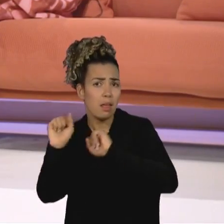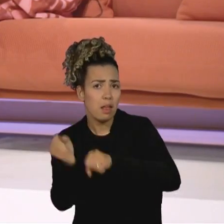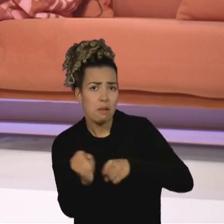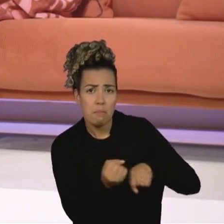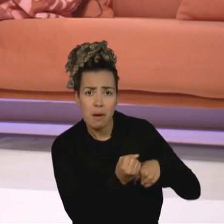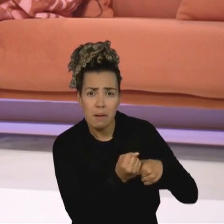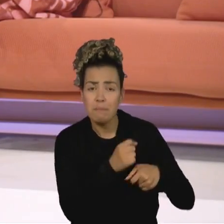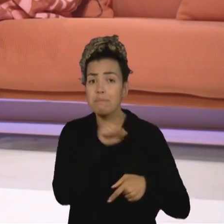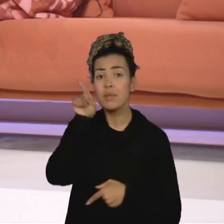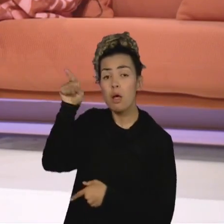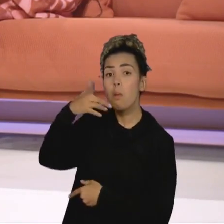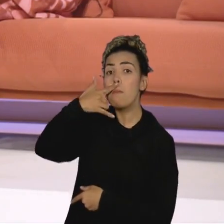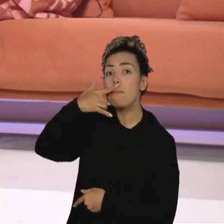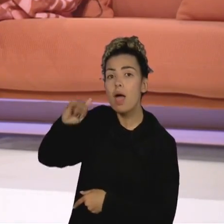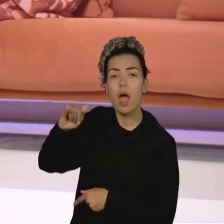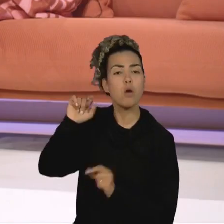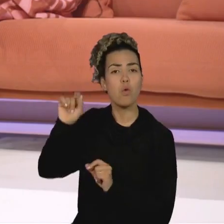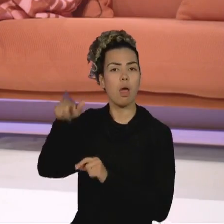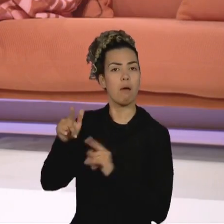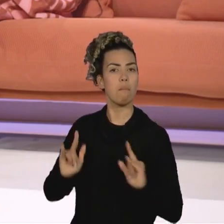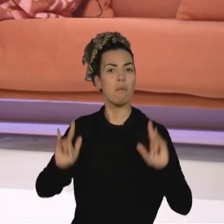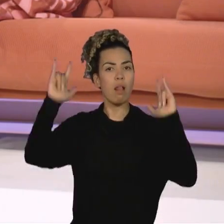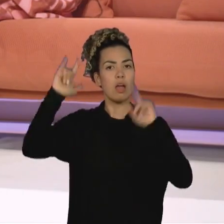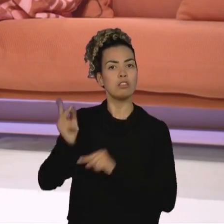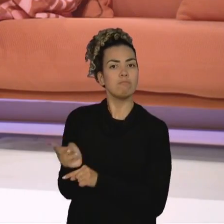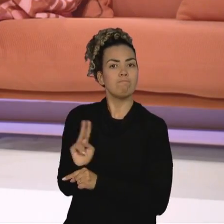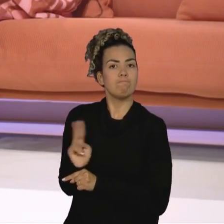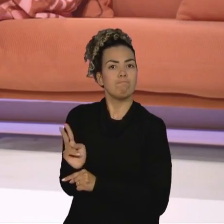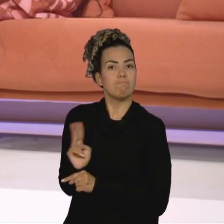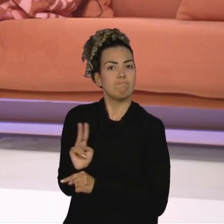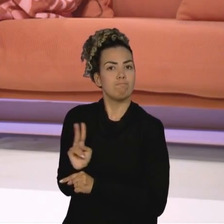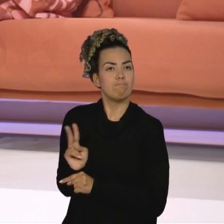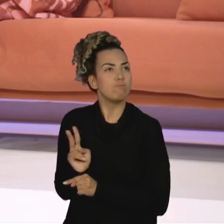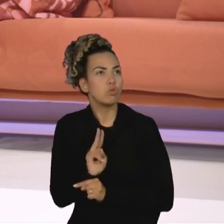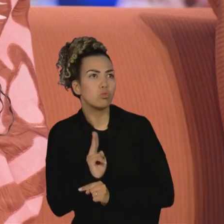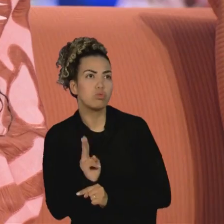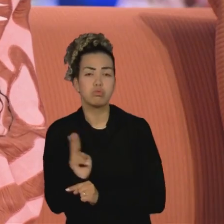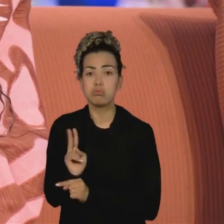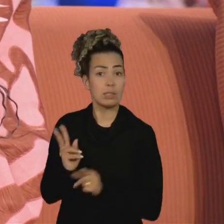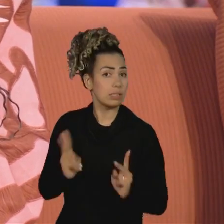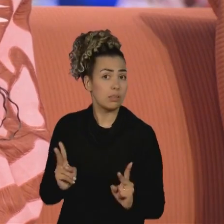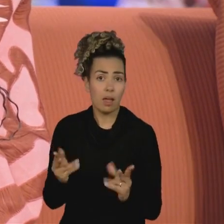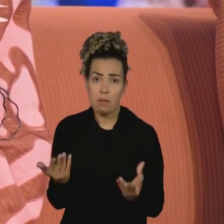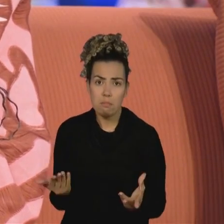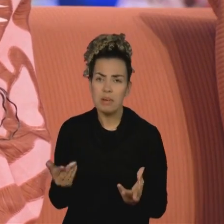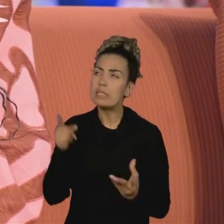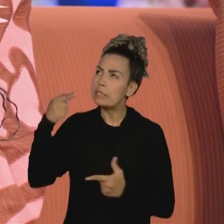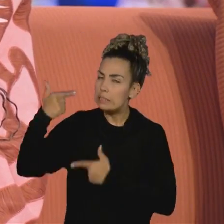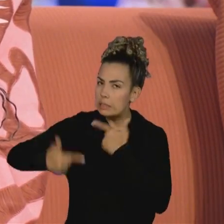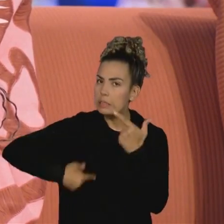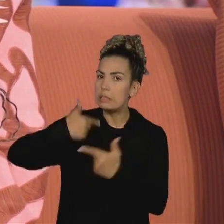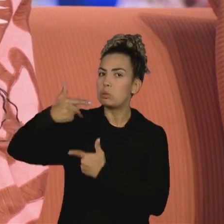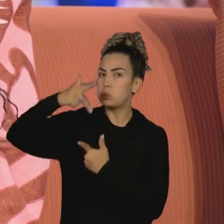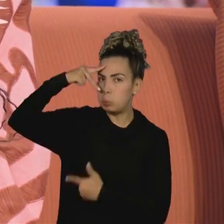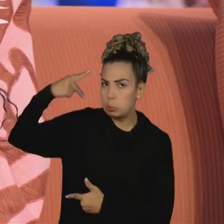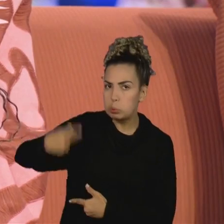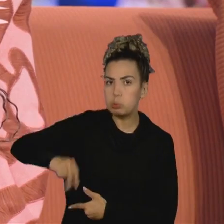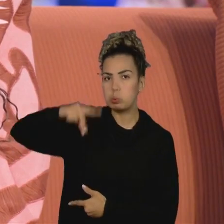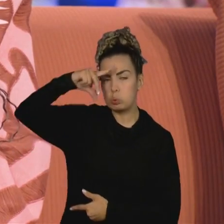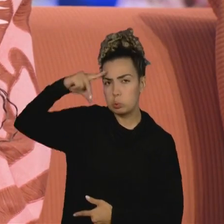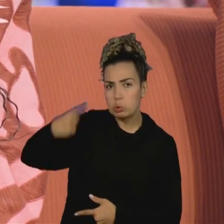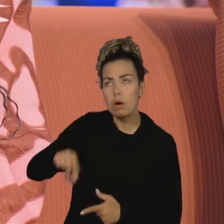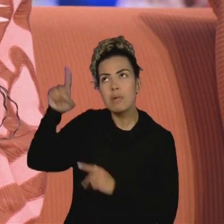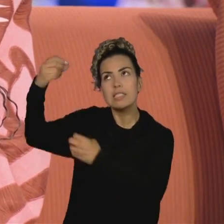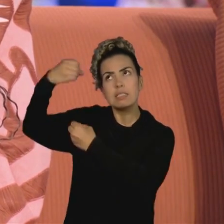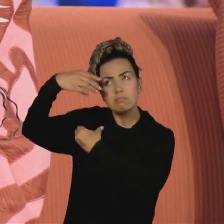pai sempre trabalhou duro. Meu pai... E eles sempre me ensinaram valores. Só que muitas vezes, dentro da favela,